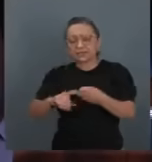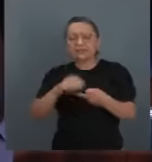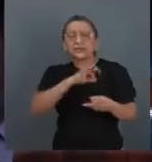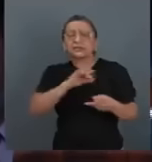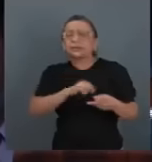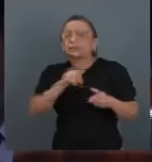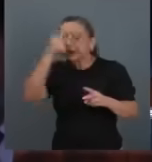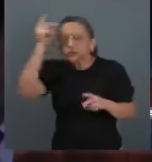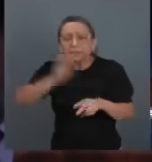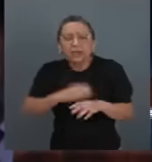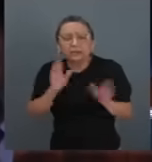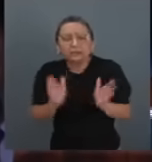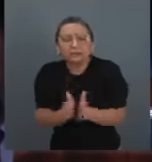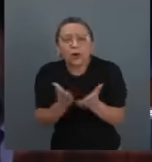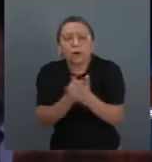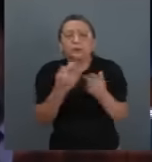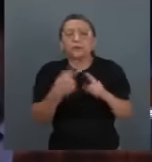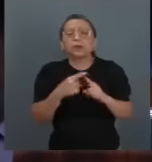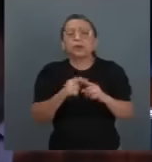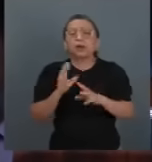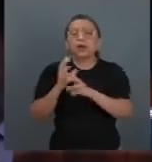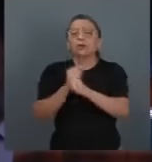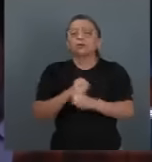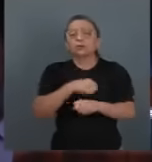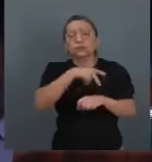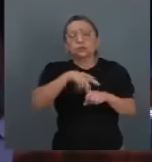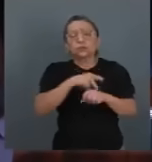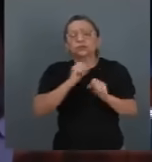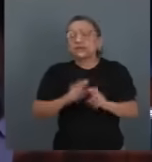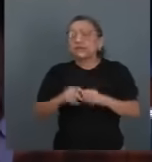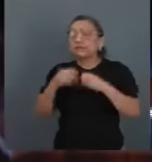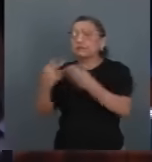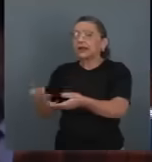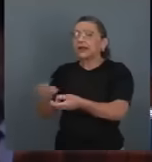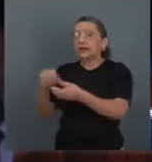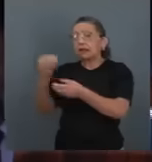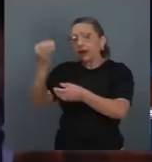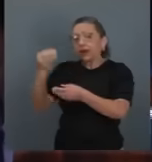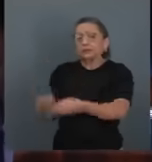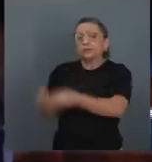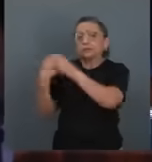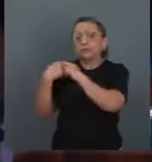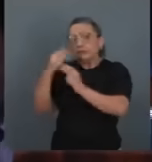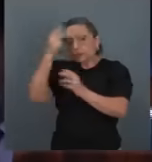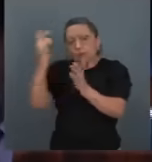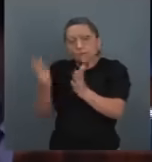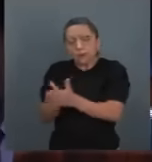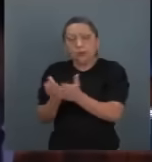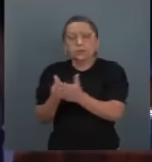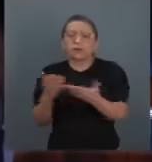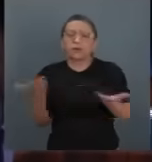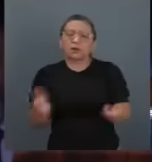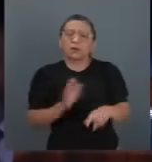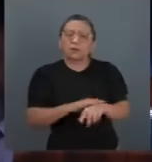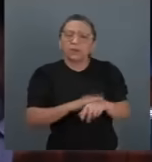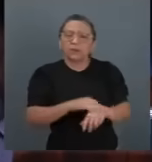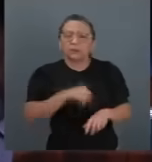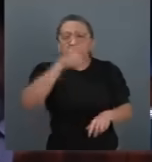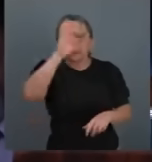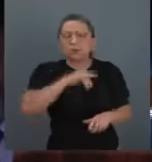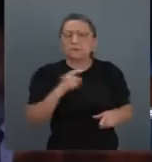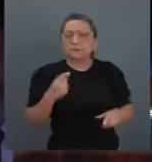mais pobrezinhos? Porque as contas do país sempre recaem para os ombros dos mais pobres. Vivemos em um país onde os preços